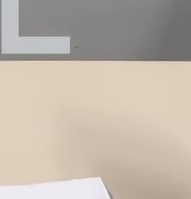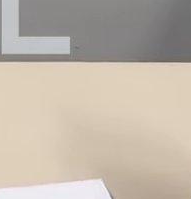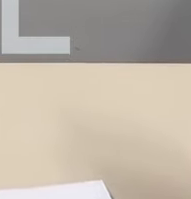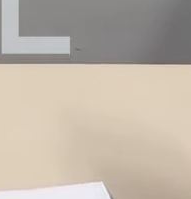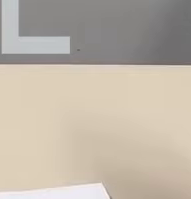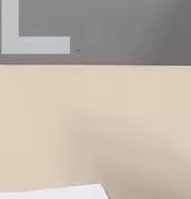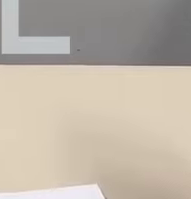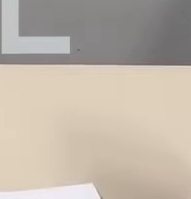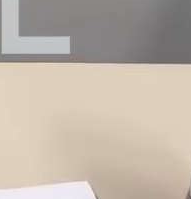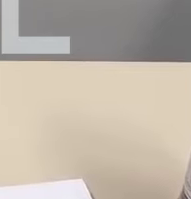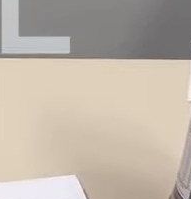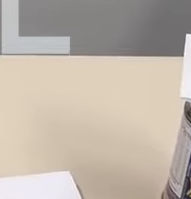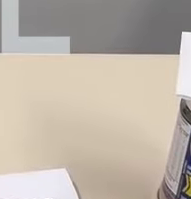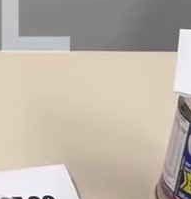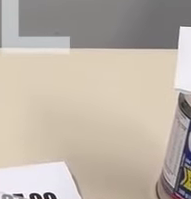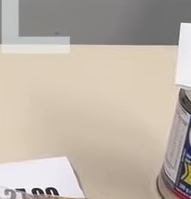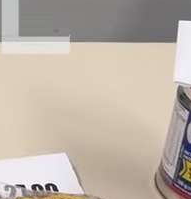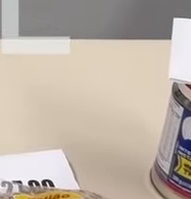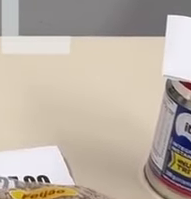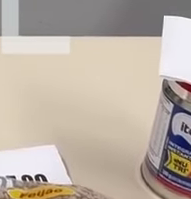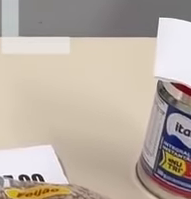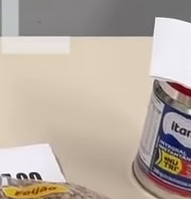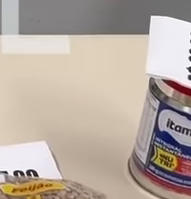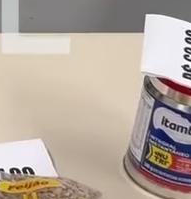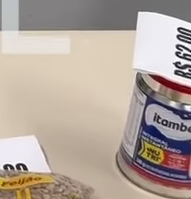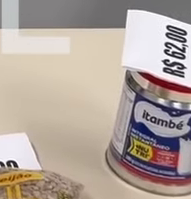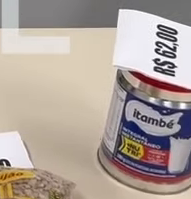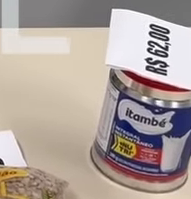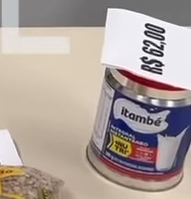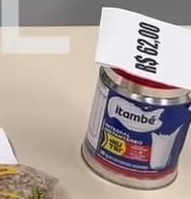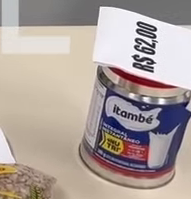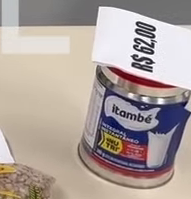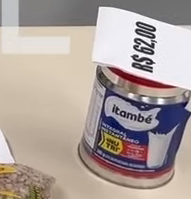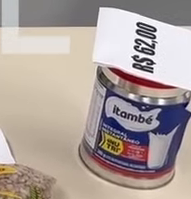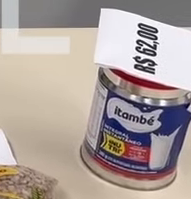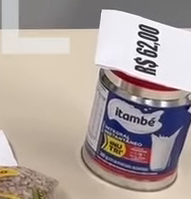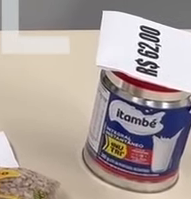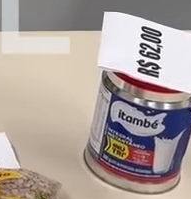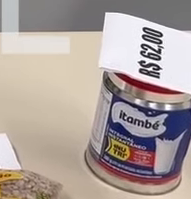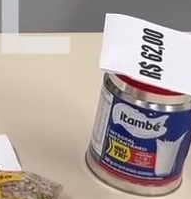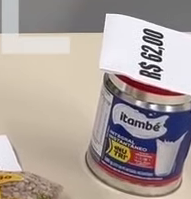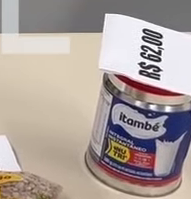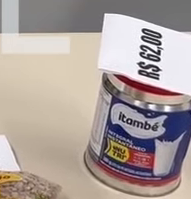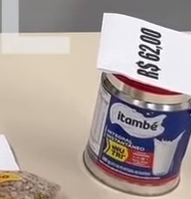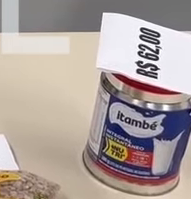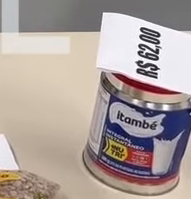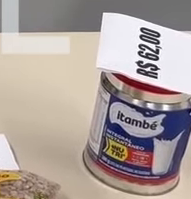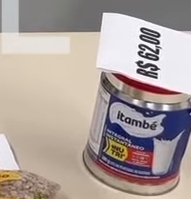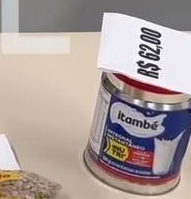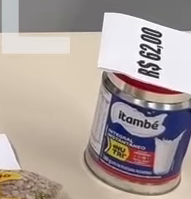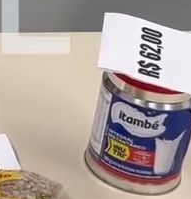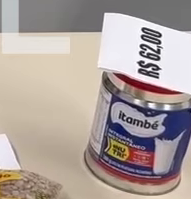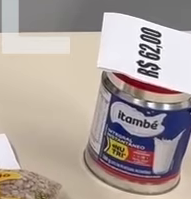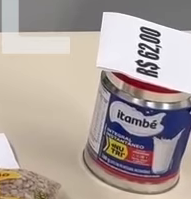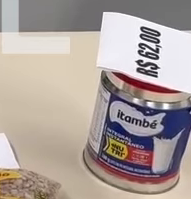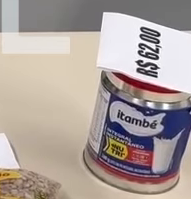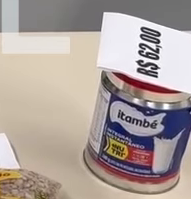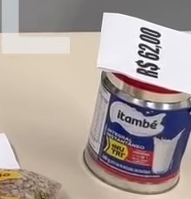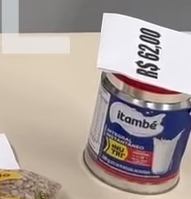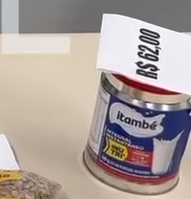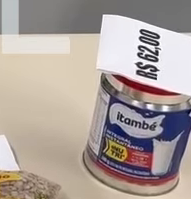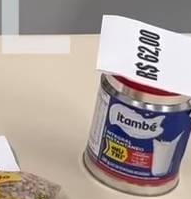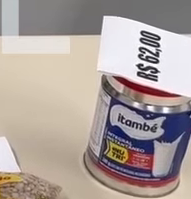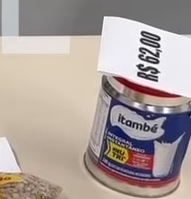4400 sabe quanto que pagaria nesse valor aqui no supermercado 374000 você sabe quanto foi a diferença